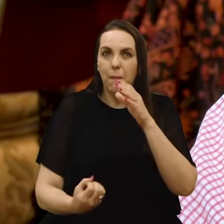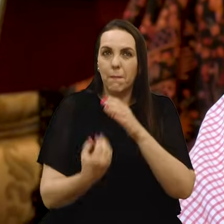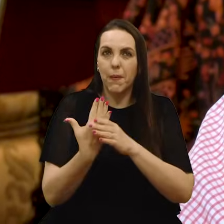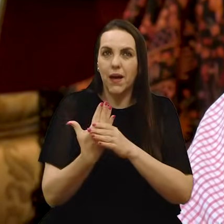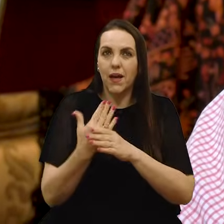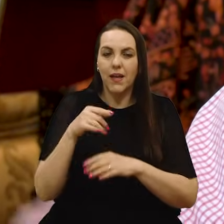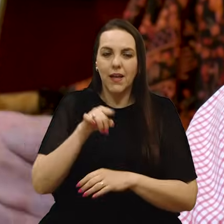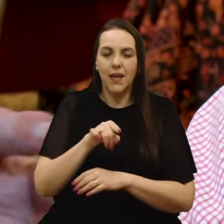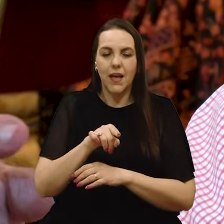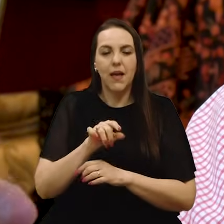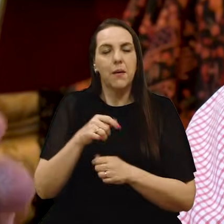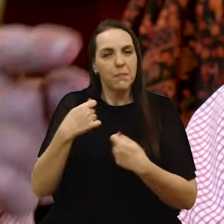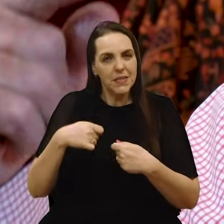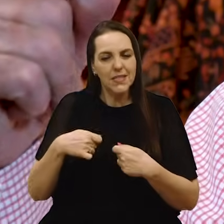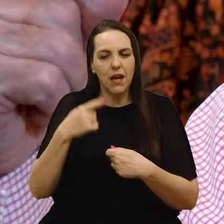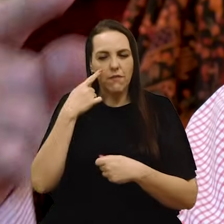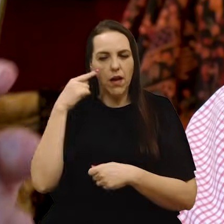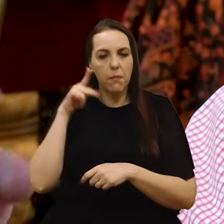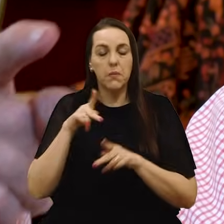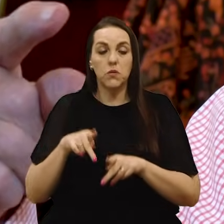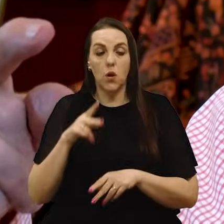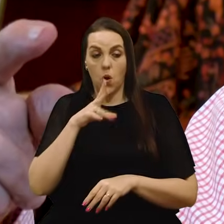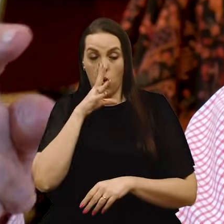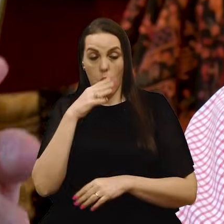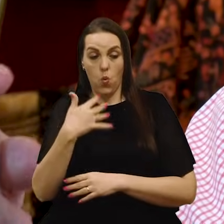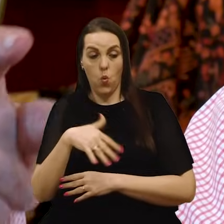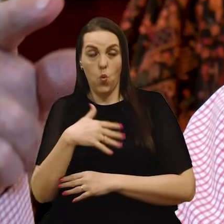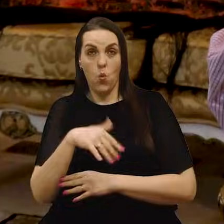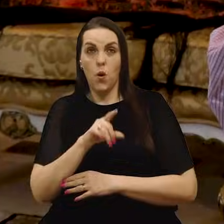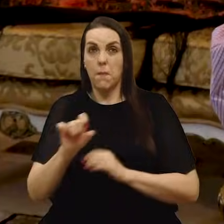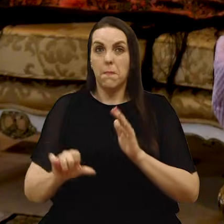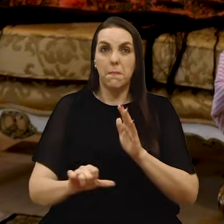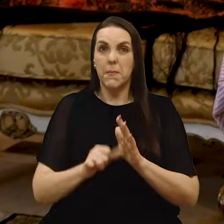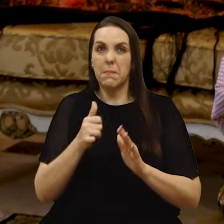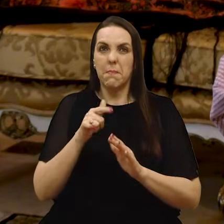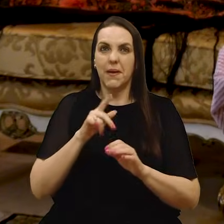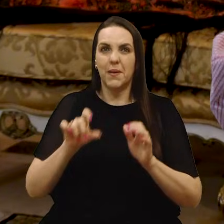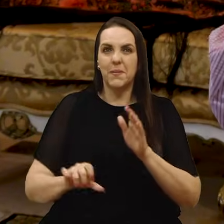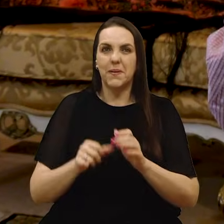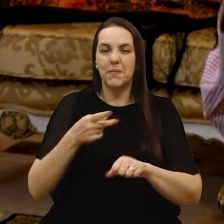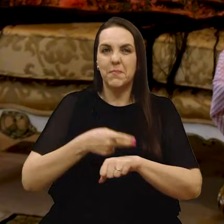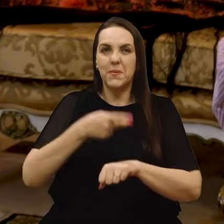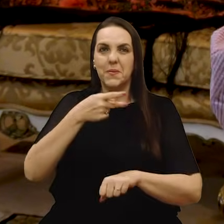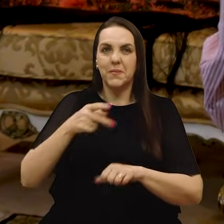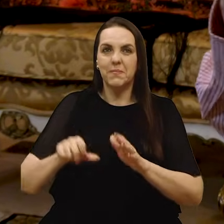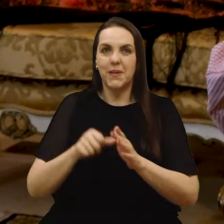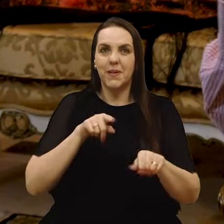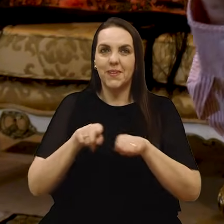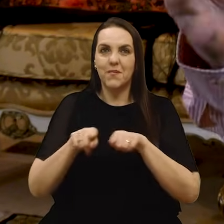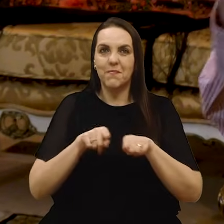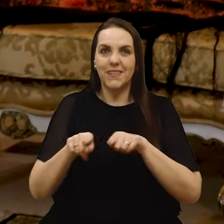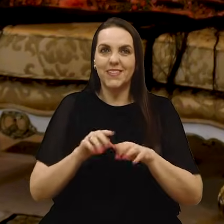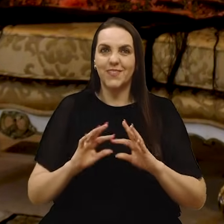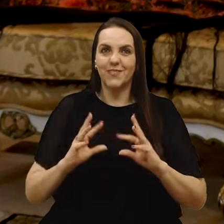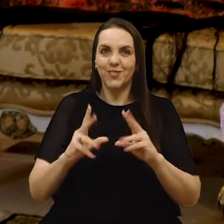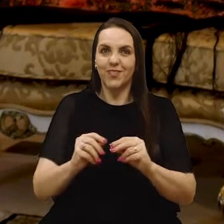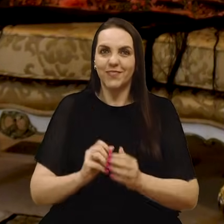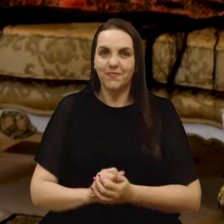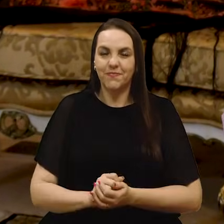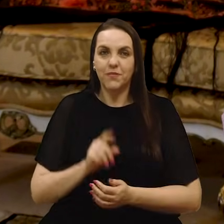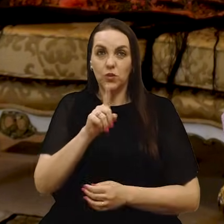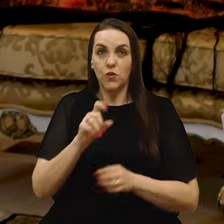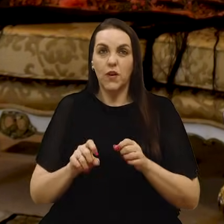nós lançávamos, nós queríamos que fosse considerado primeiro lugar e o melhor produto de todos aqueles